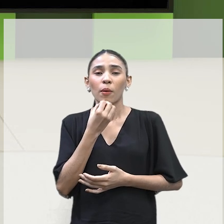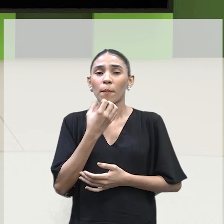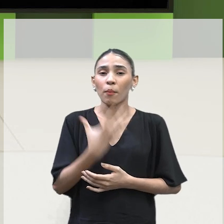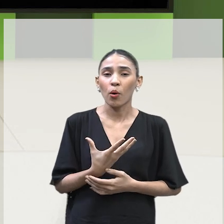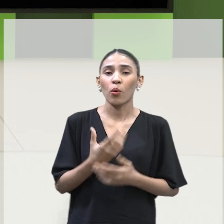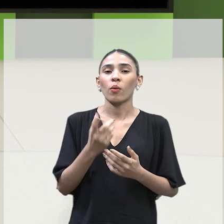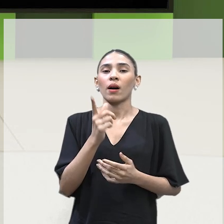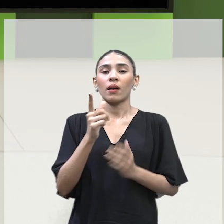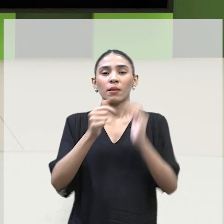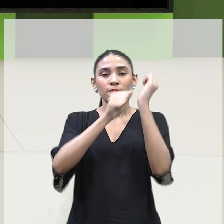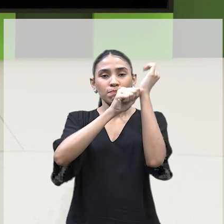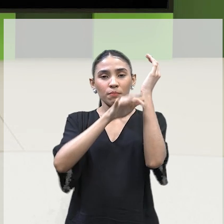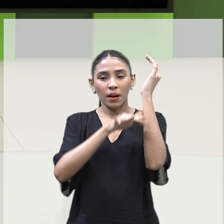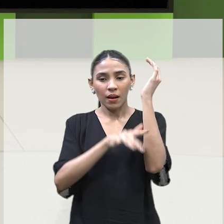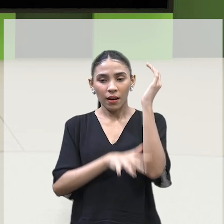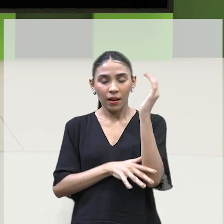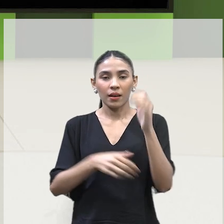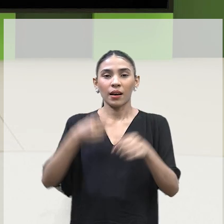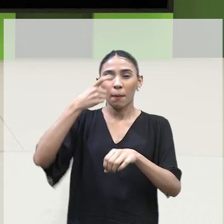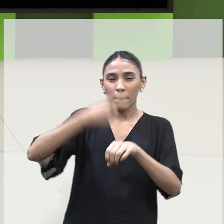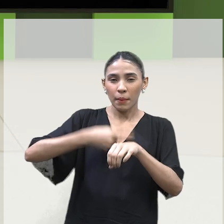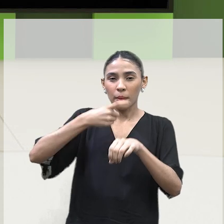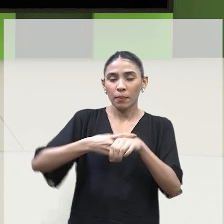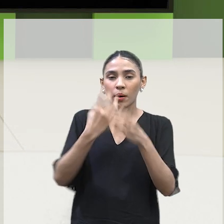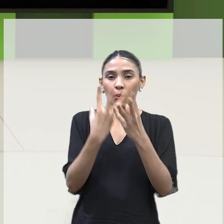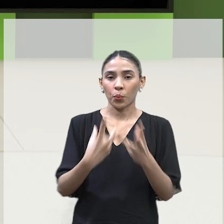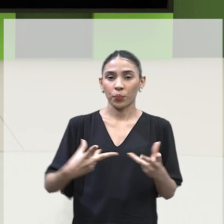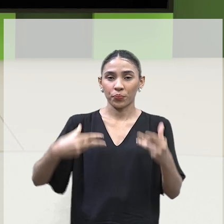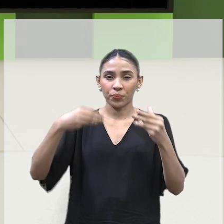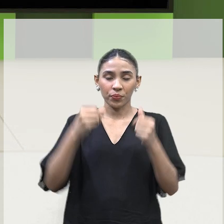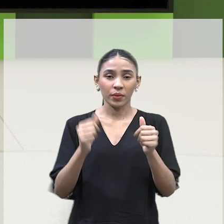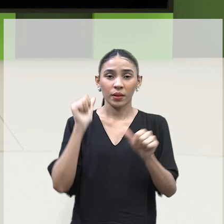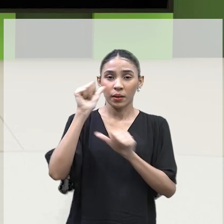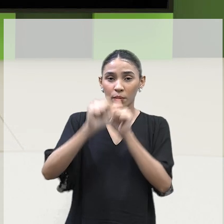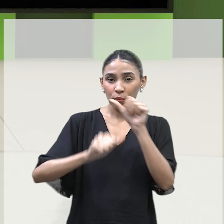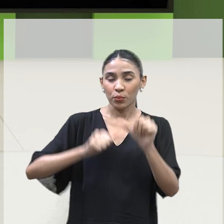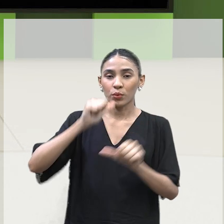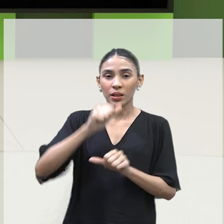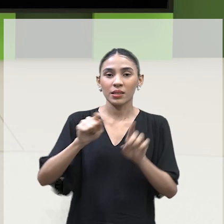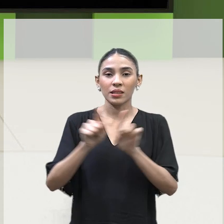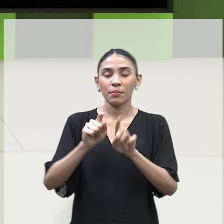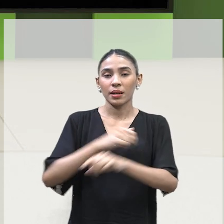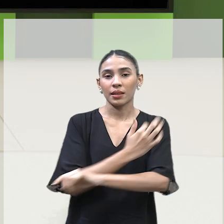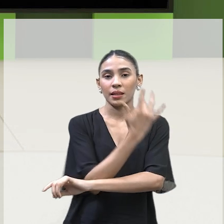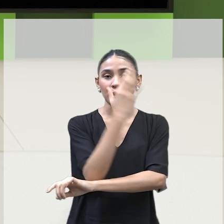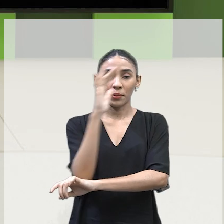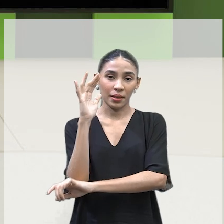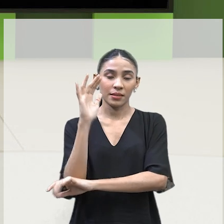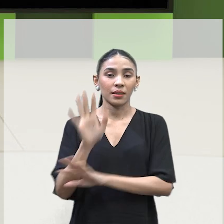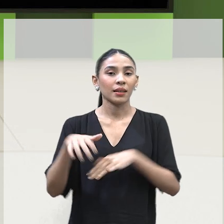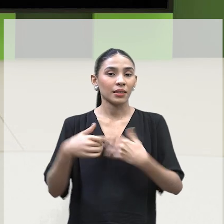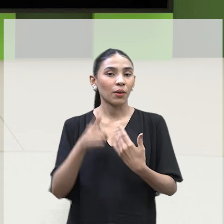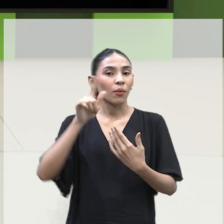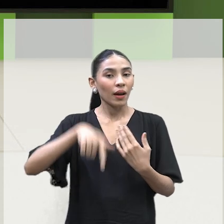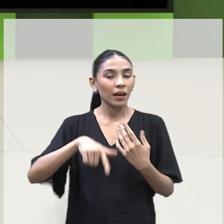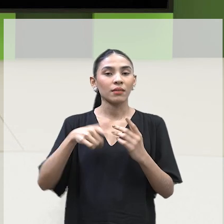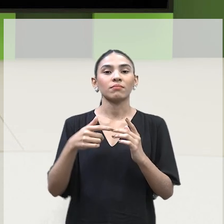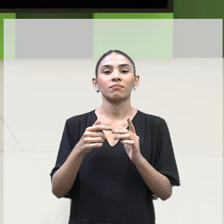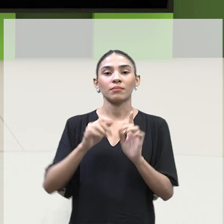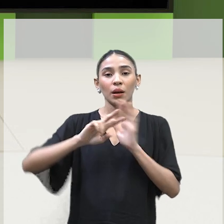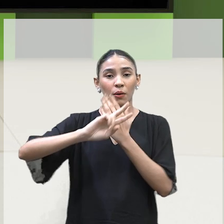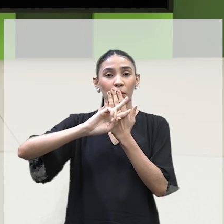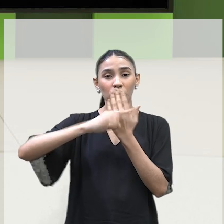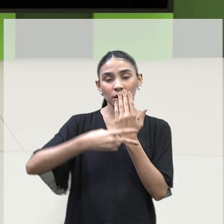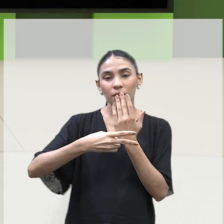seca, o derretimento das geleiras, a redução da biodiversidade. Então, esses são aí resultado de